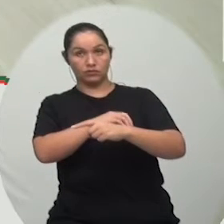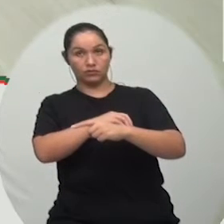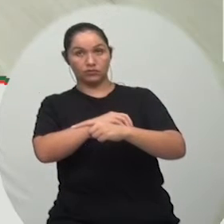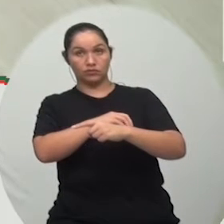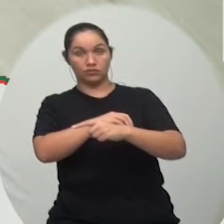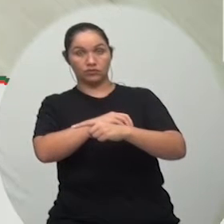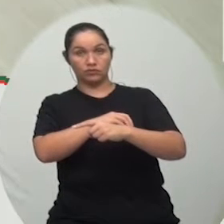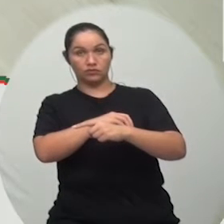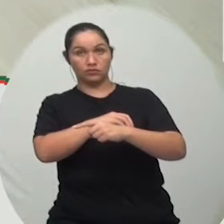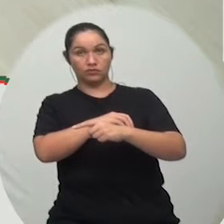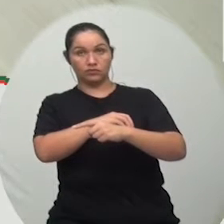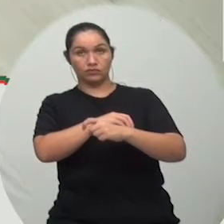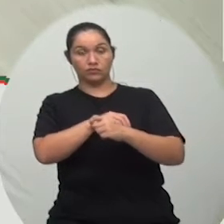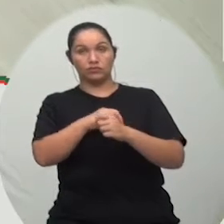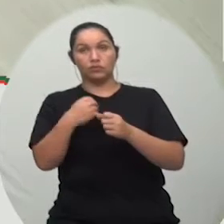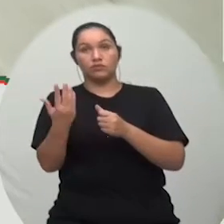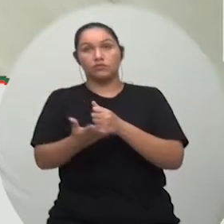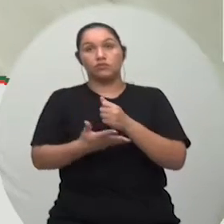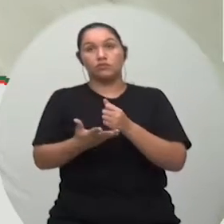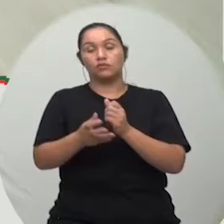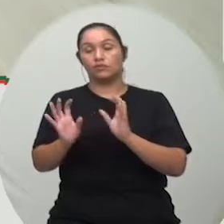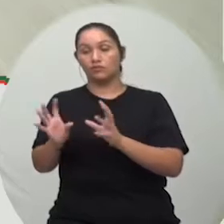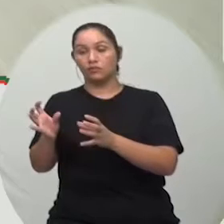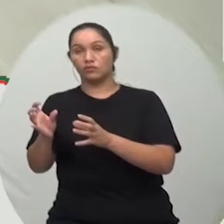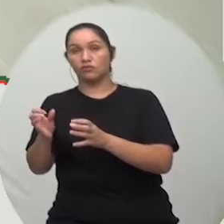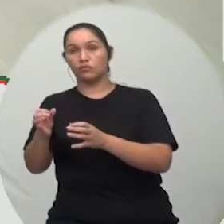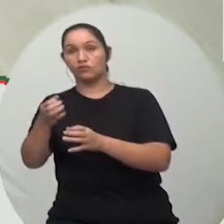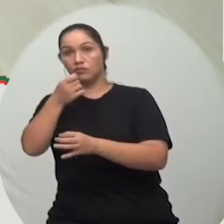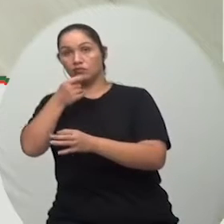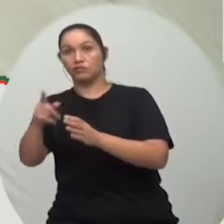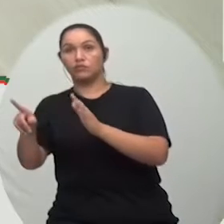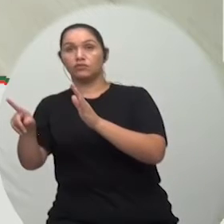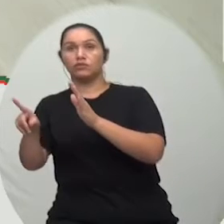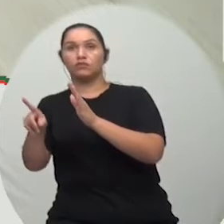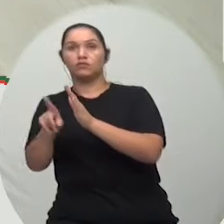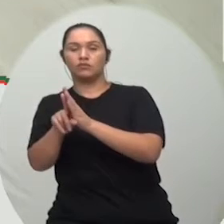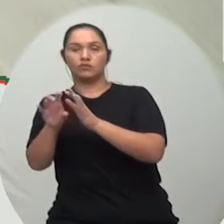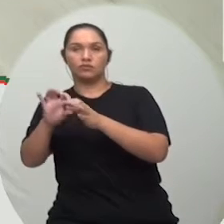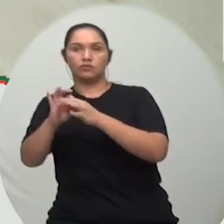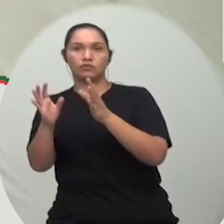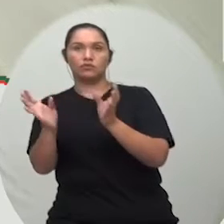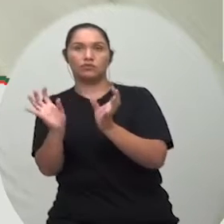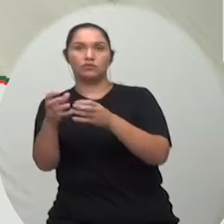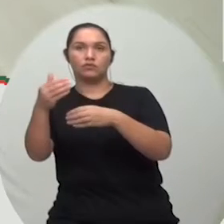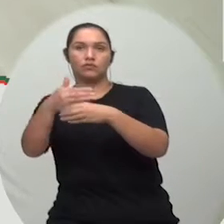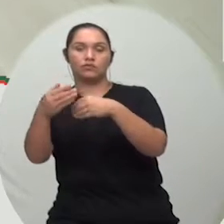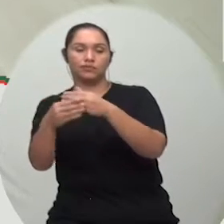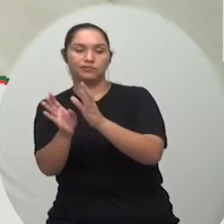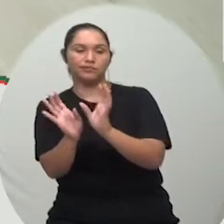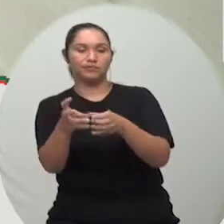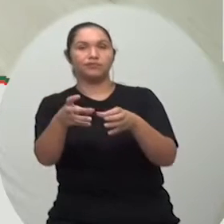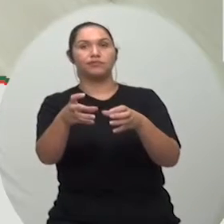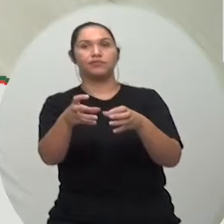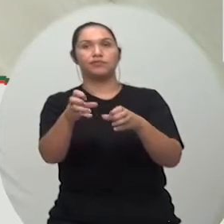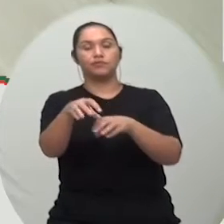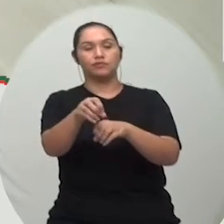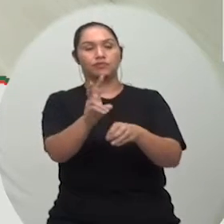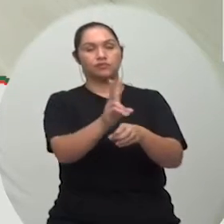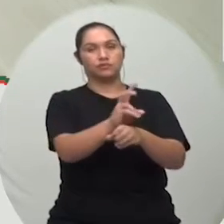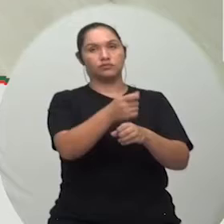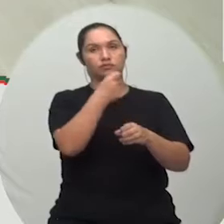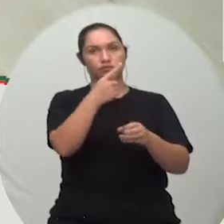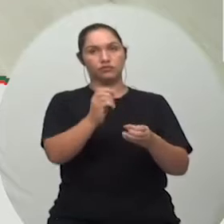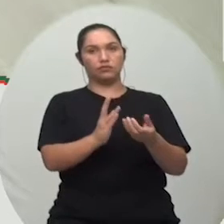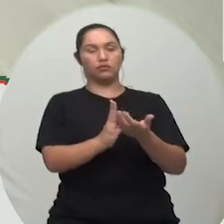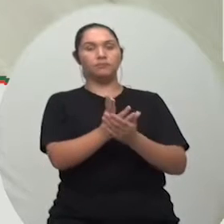pela legalidade e constitucionalidade. A Comissão de Obras, bem como Educação e Fiscalização, opinaram pela aprovação,